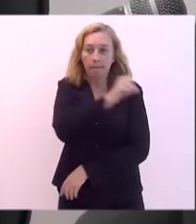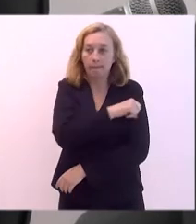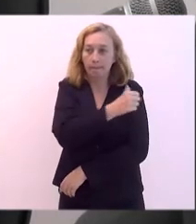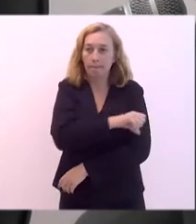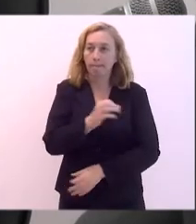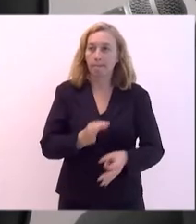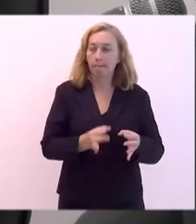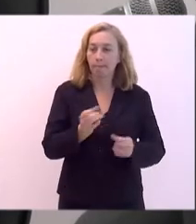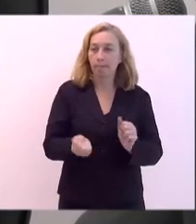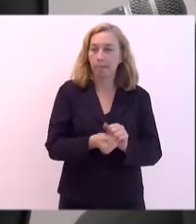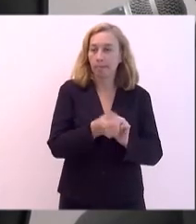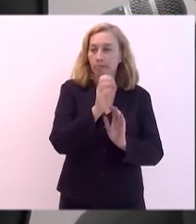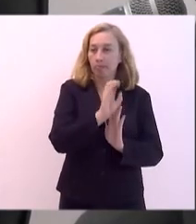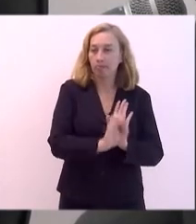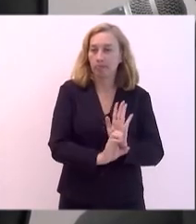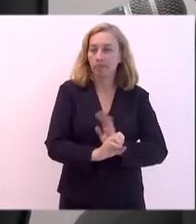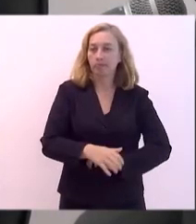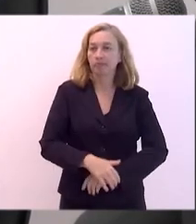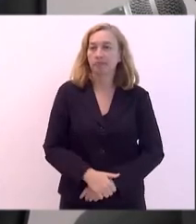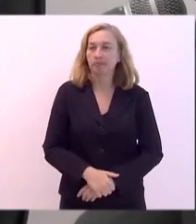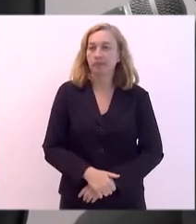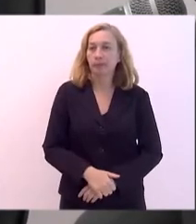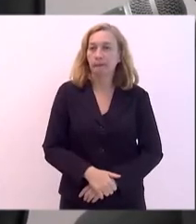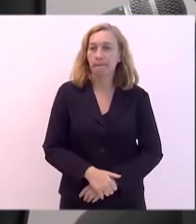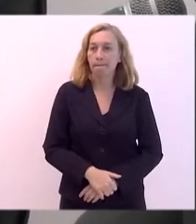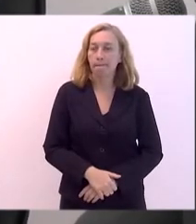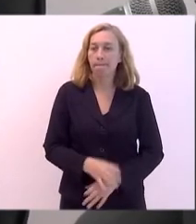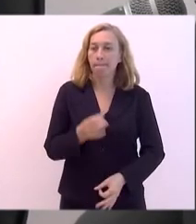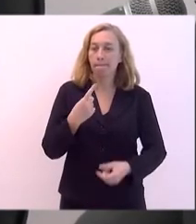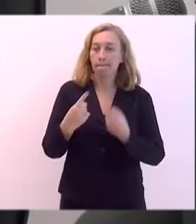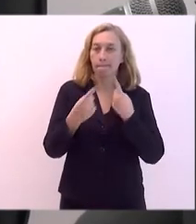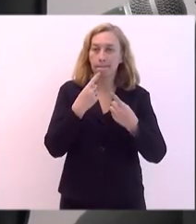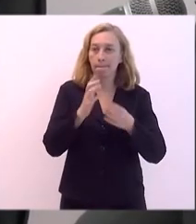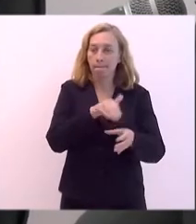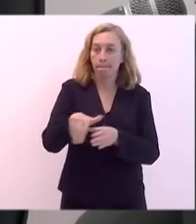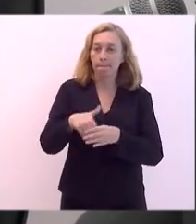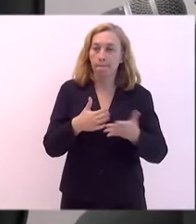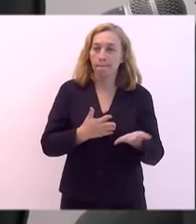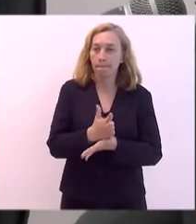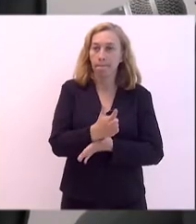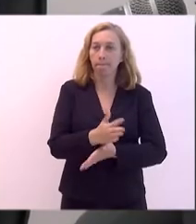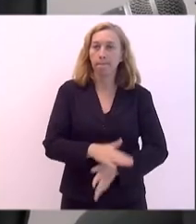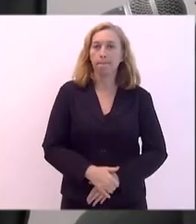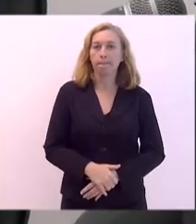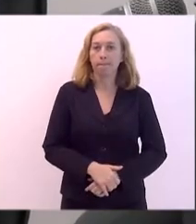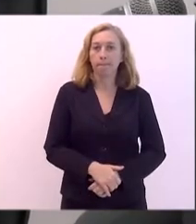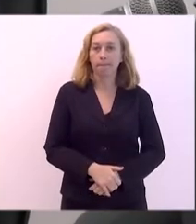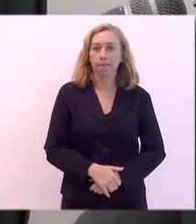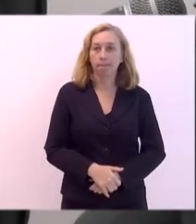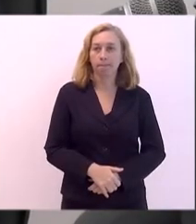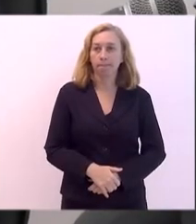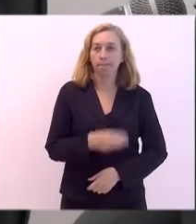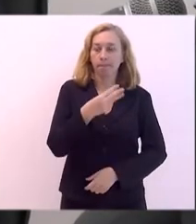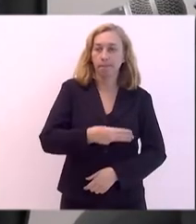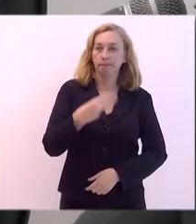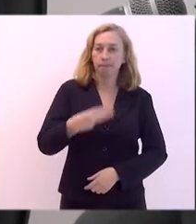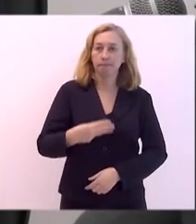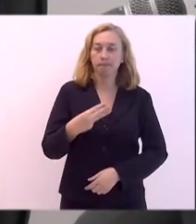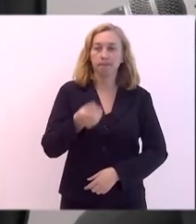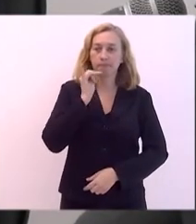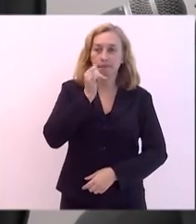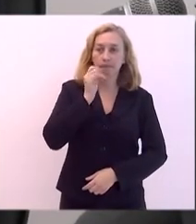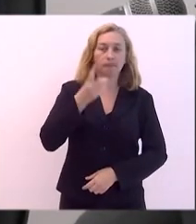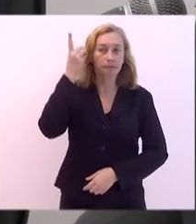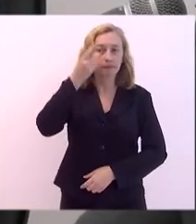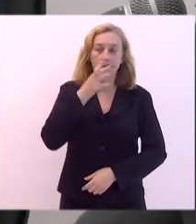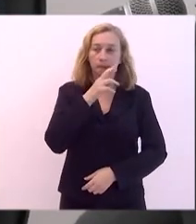pela juridicidade com emendas. Em discussão, em votação, aprovado. 33, relator deputado